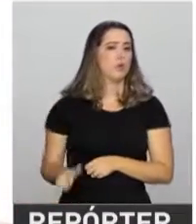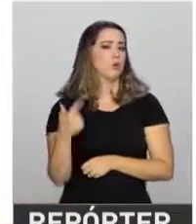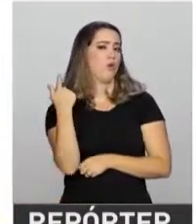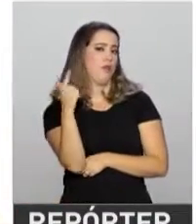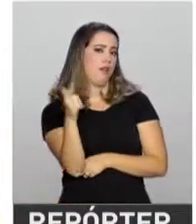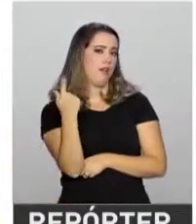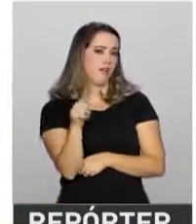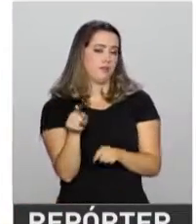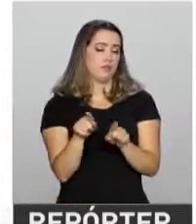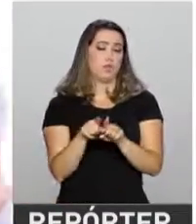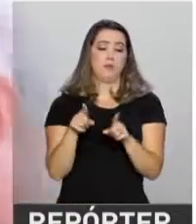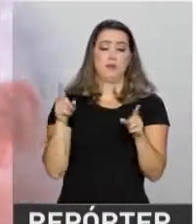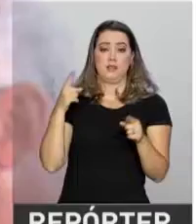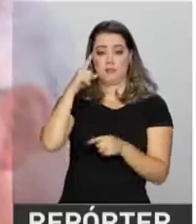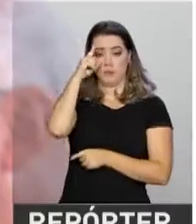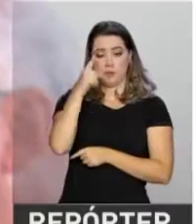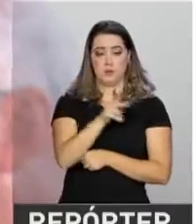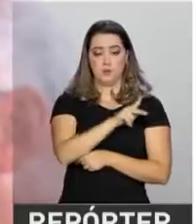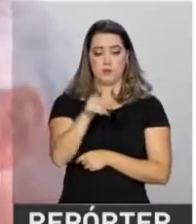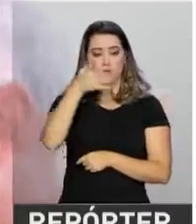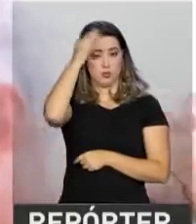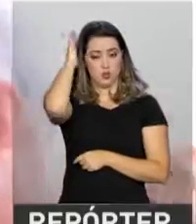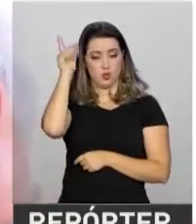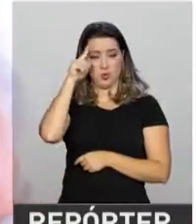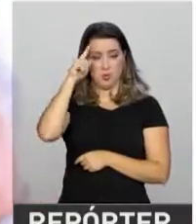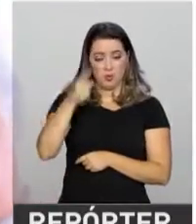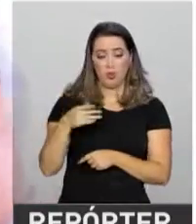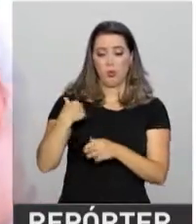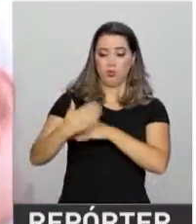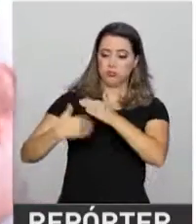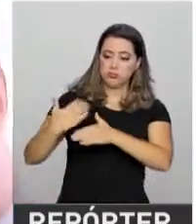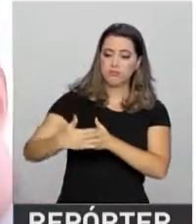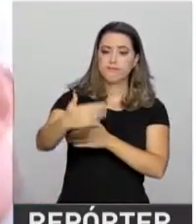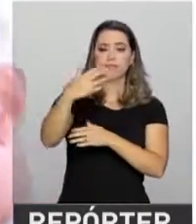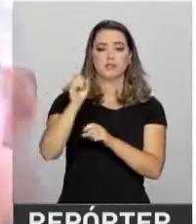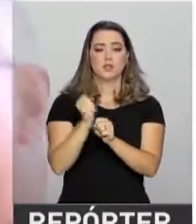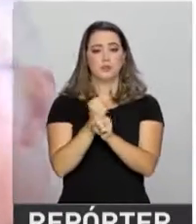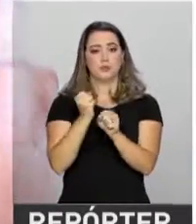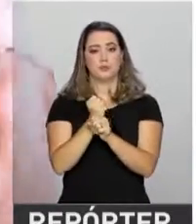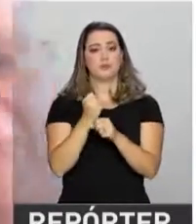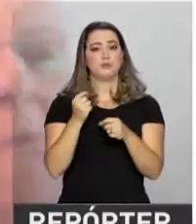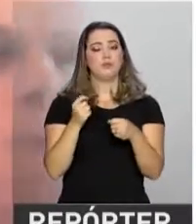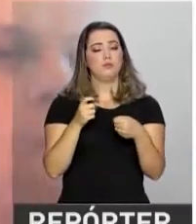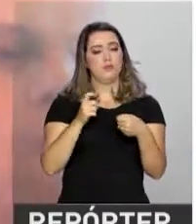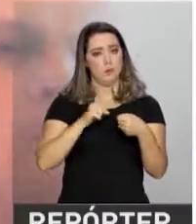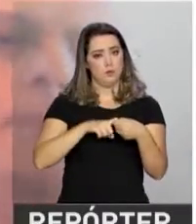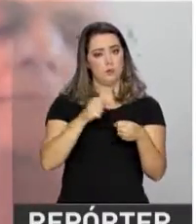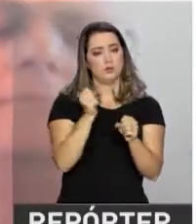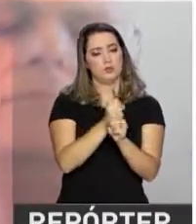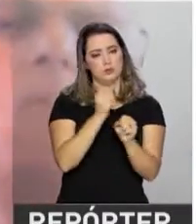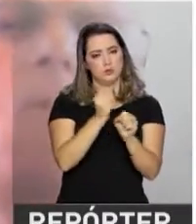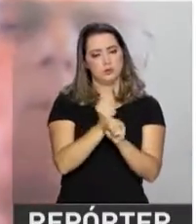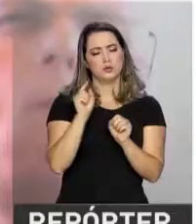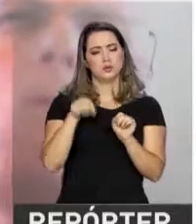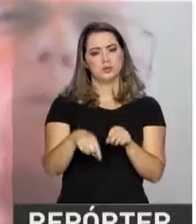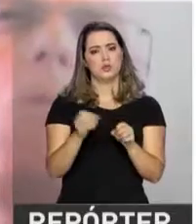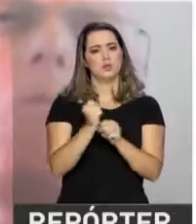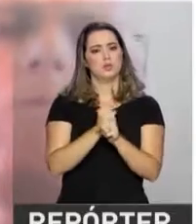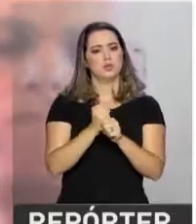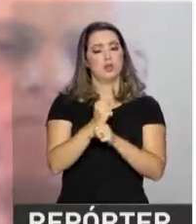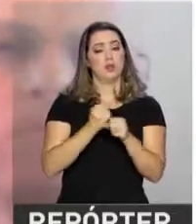do governo do presidente michel ela foi uma obra retomada para que pudesse aqui neste ano de